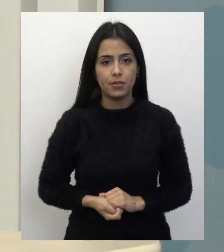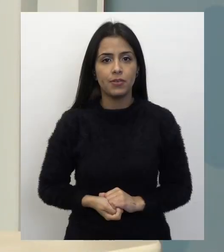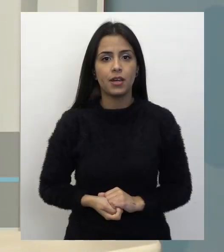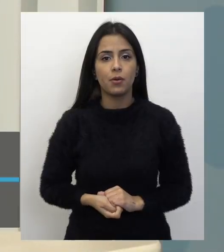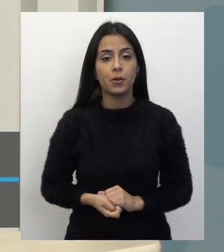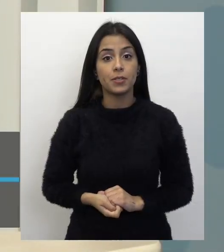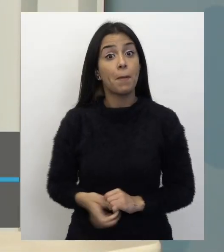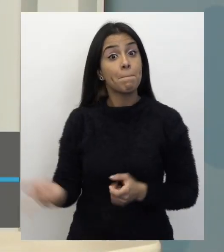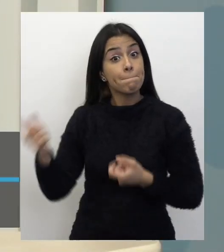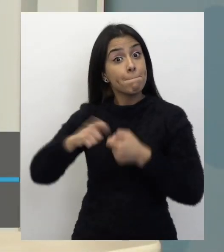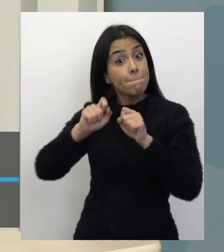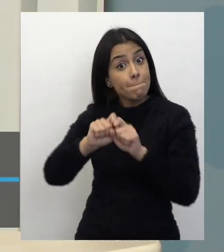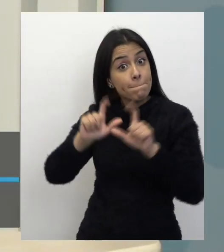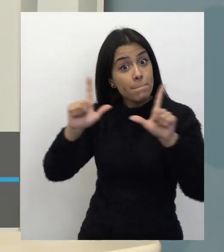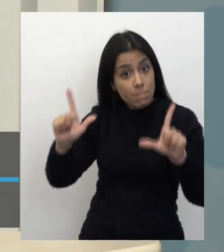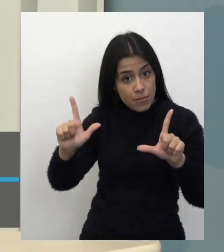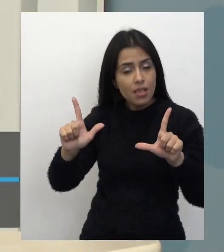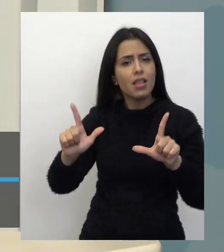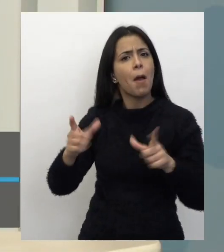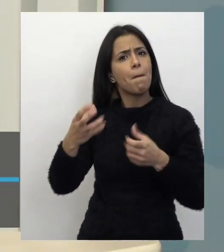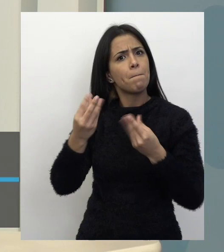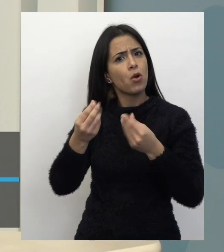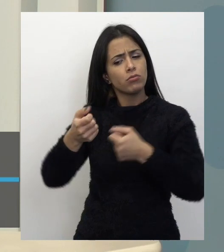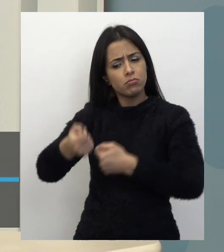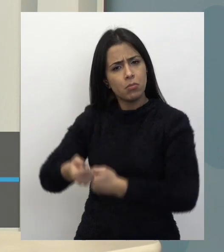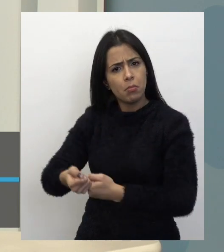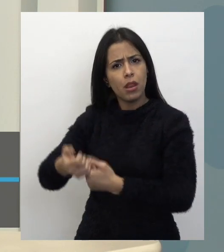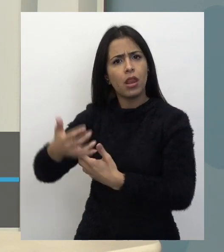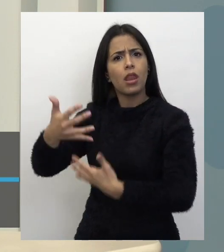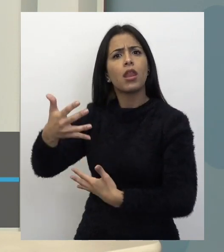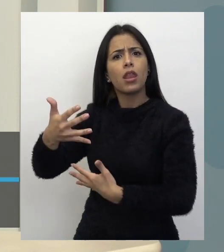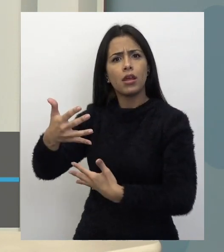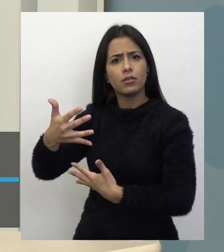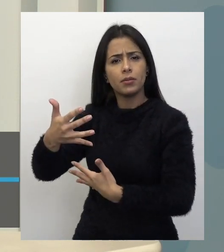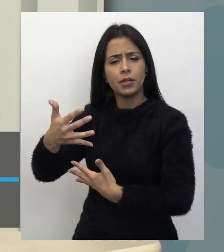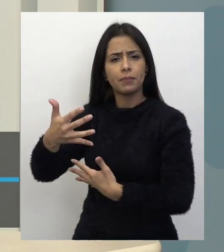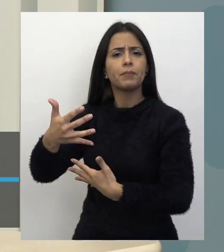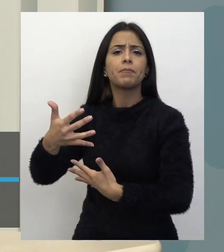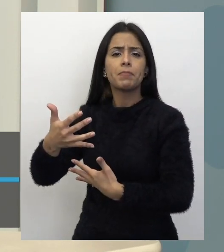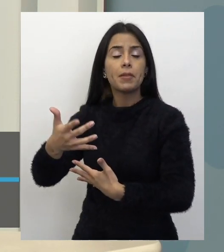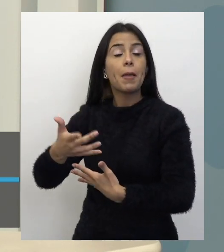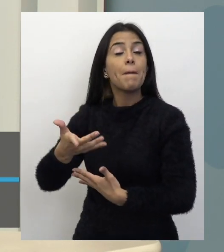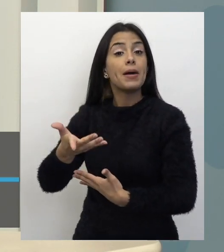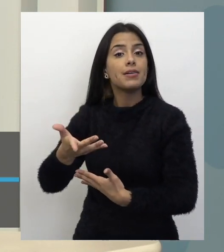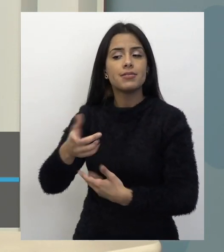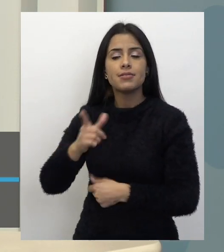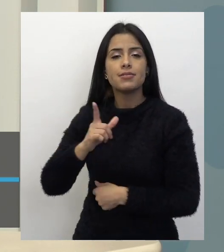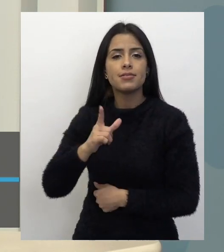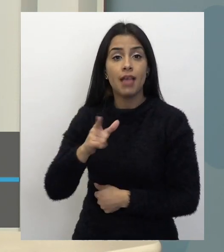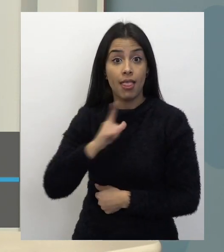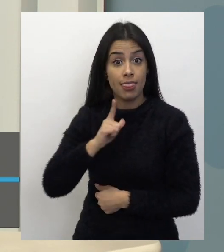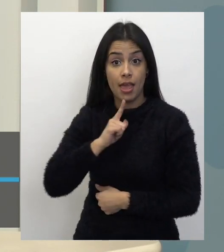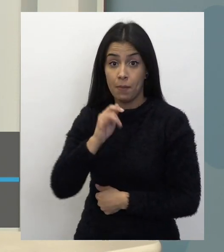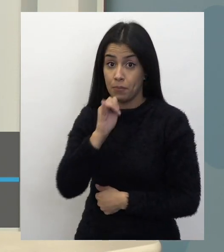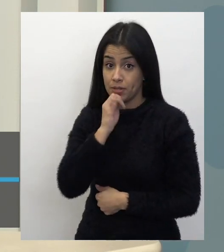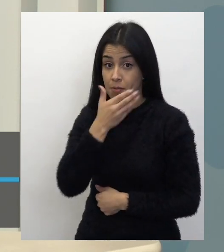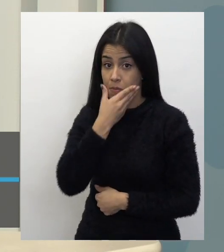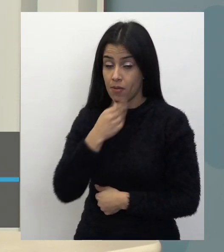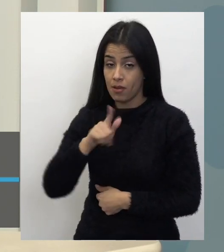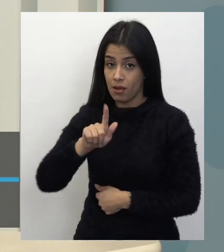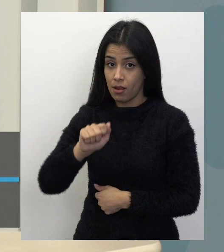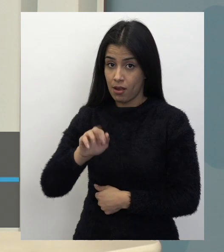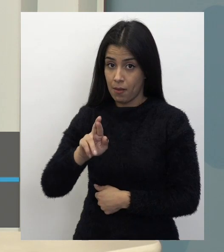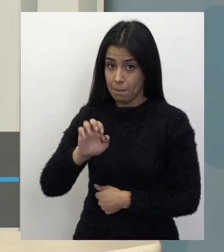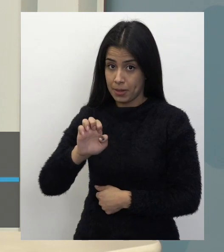Voltamos, muitos estudantes utilizando a sua atitude historiadora. Nós temos aqui, professora Luísa, o Gabriel, ele